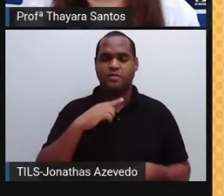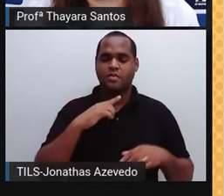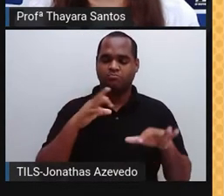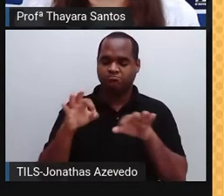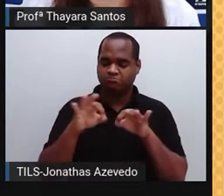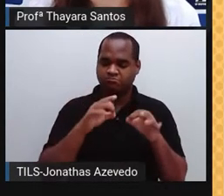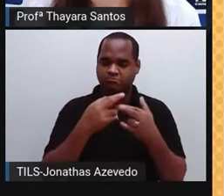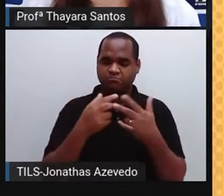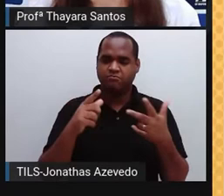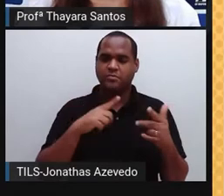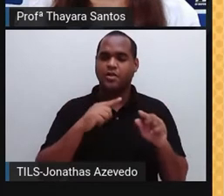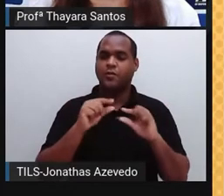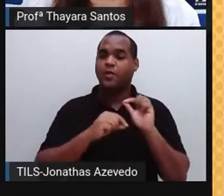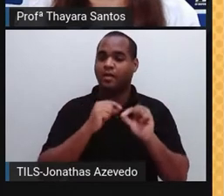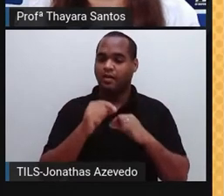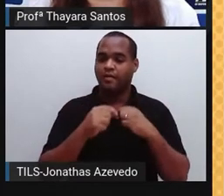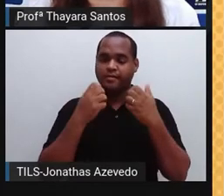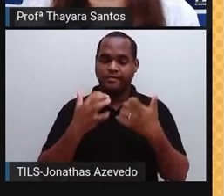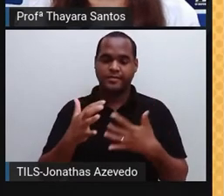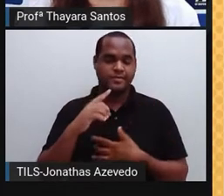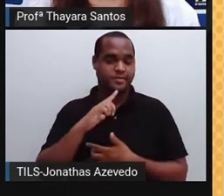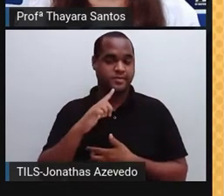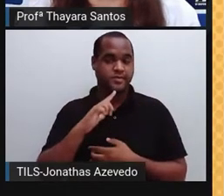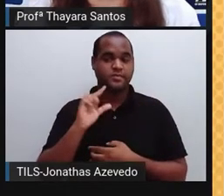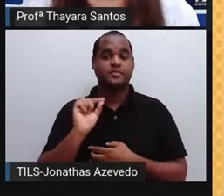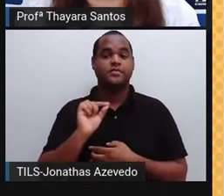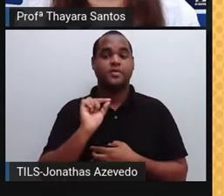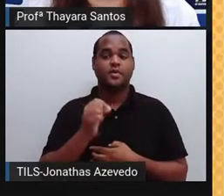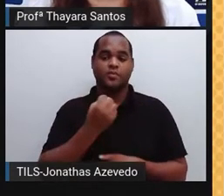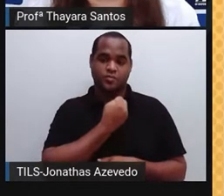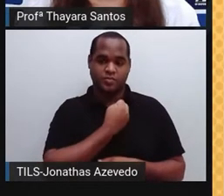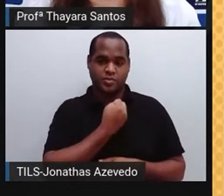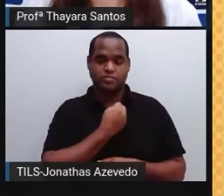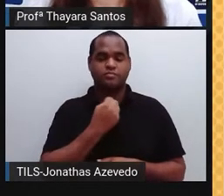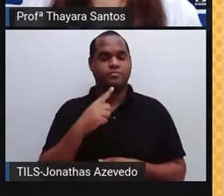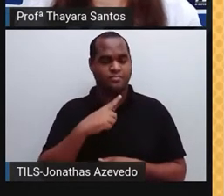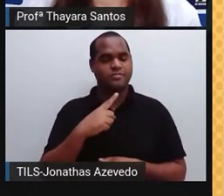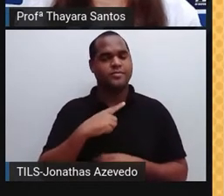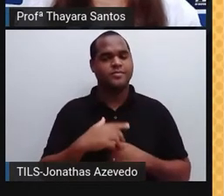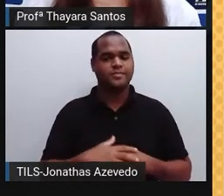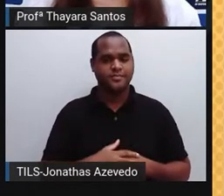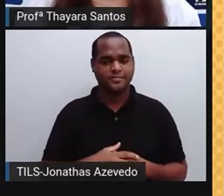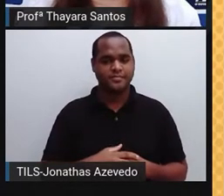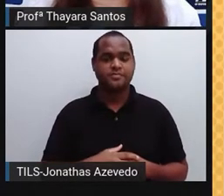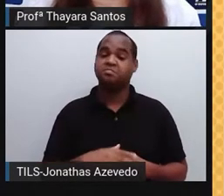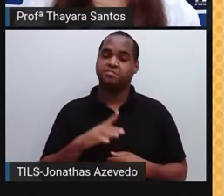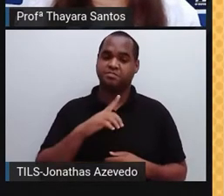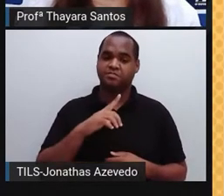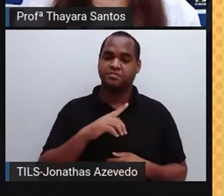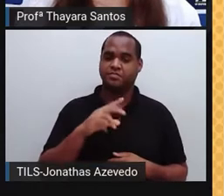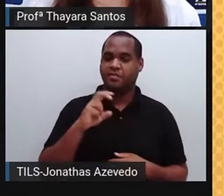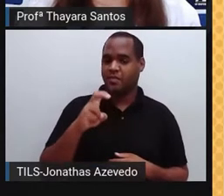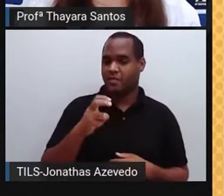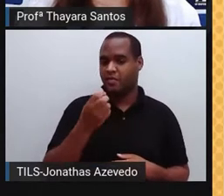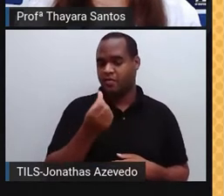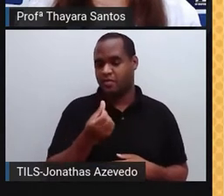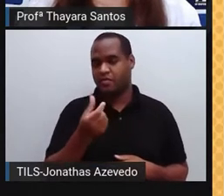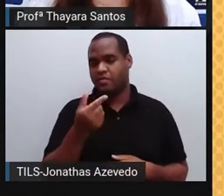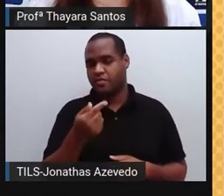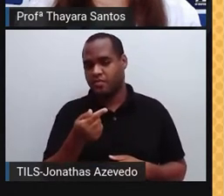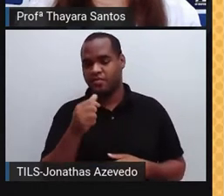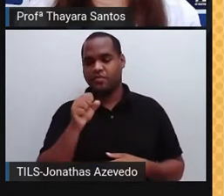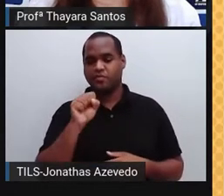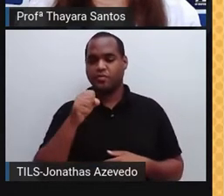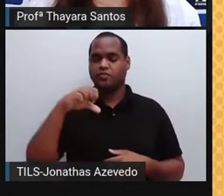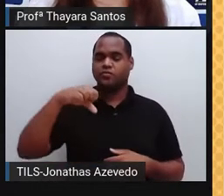jeito, em ordem crescente de acordo com o número atômico. Então, ó, aqui tem o 5, 6, 7,